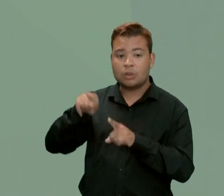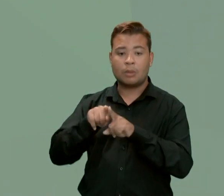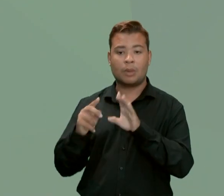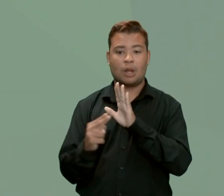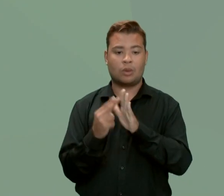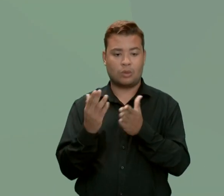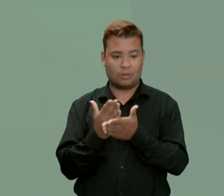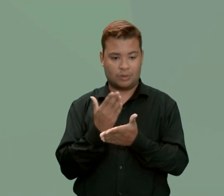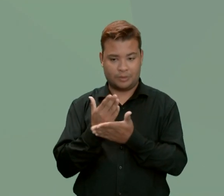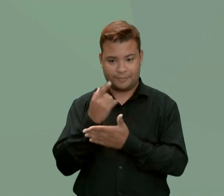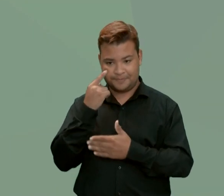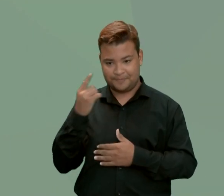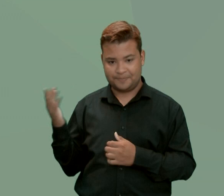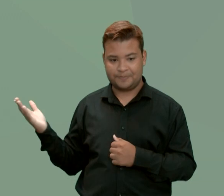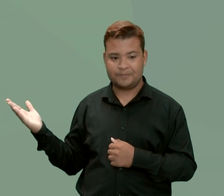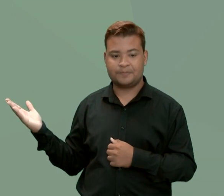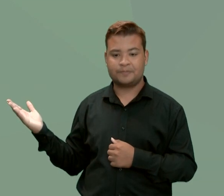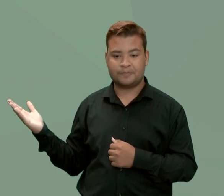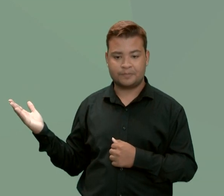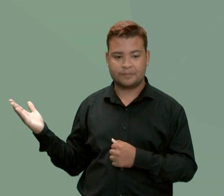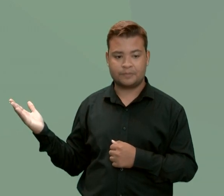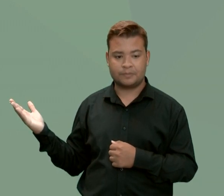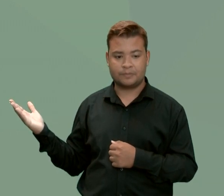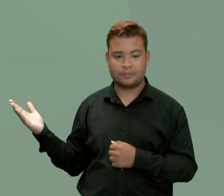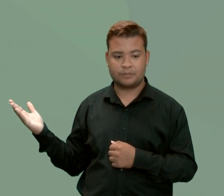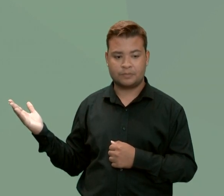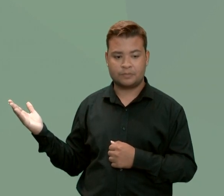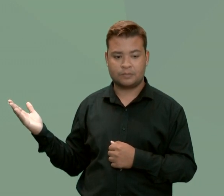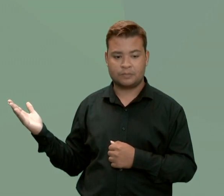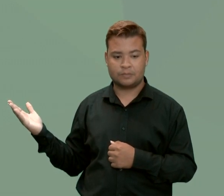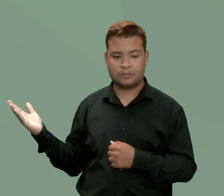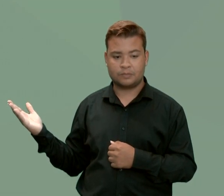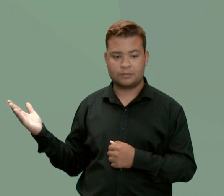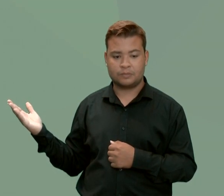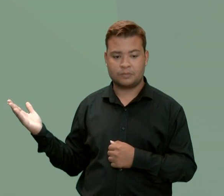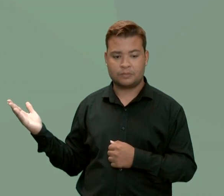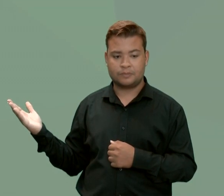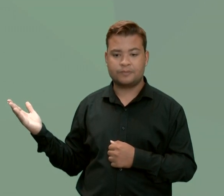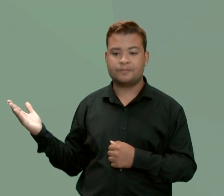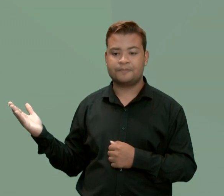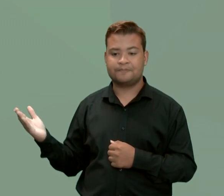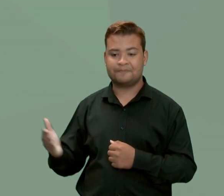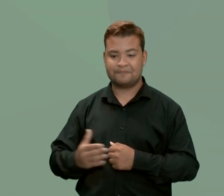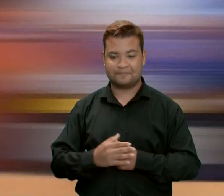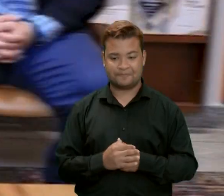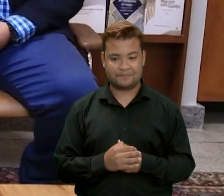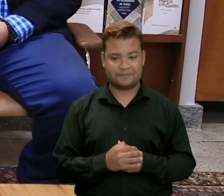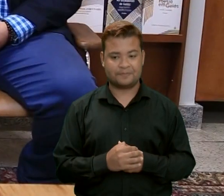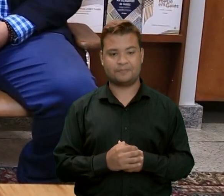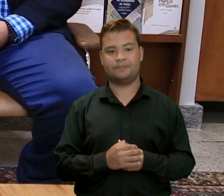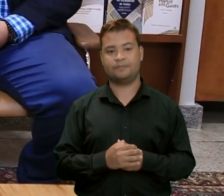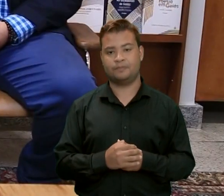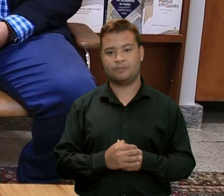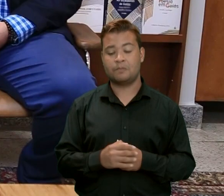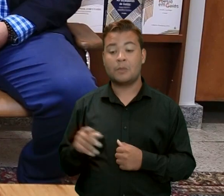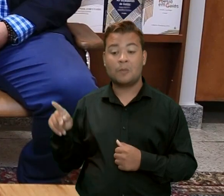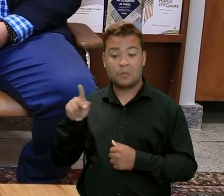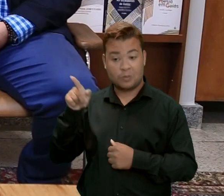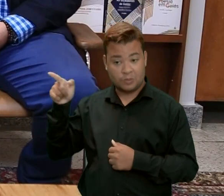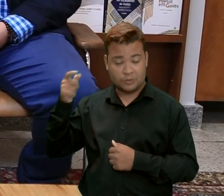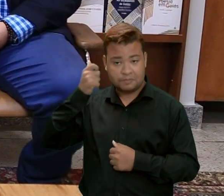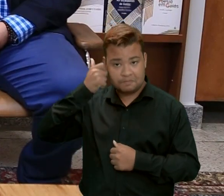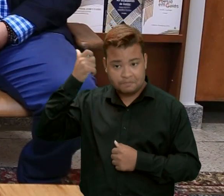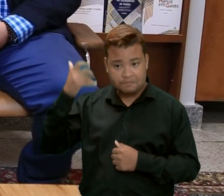A Refundação da Nação, Bolivarianismo nos Discursos de Hugo Chávez. O professor ele se